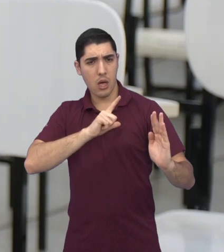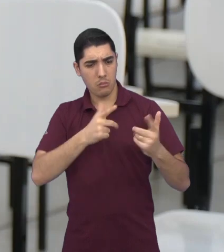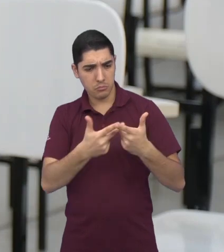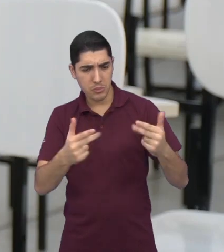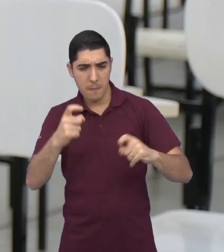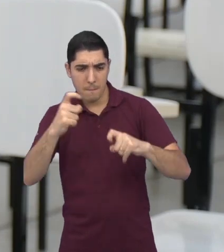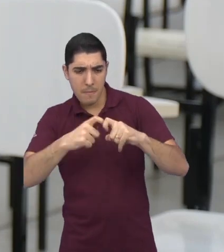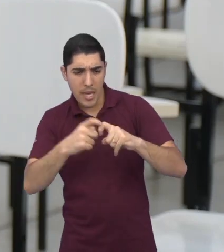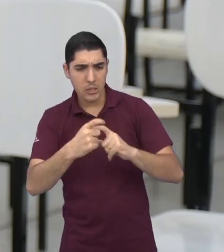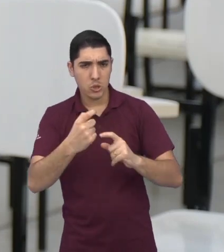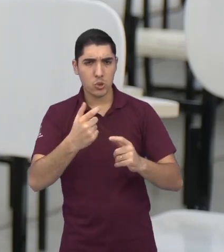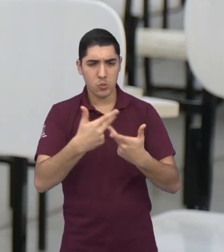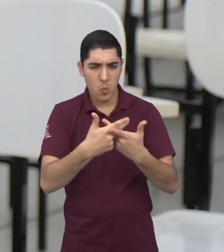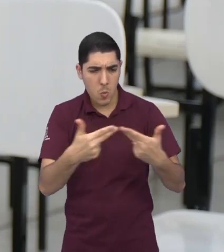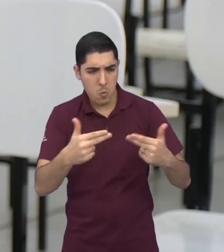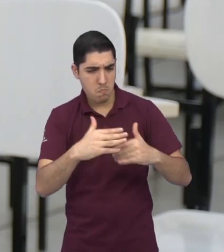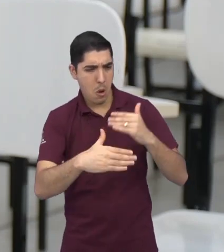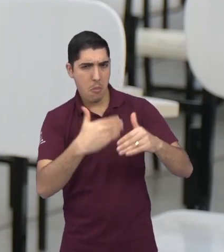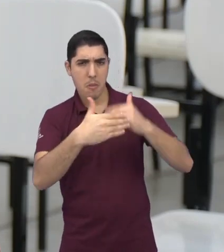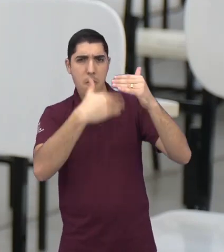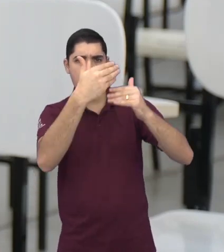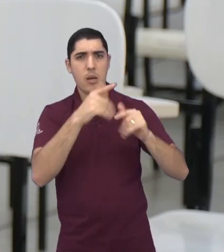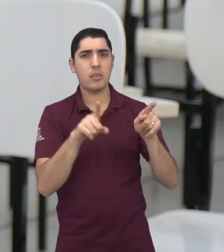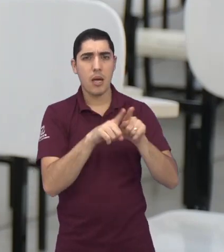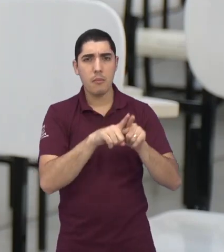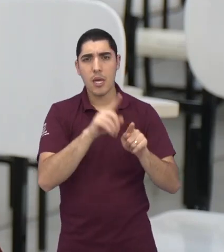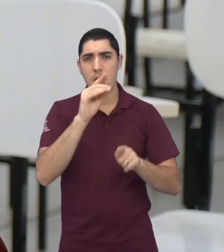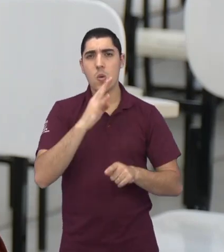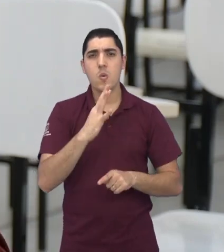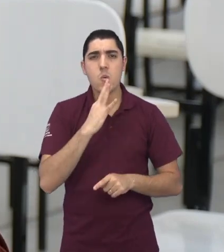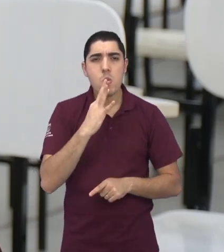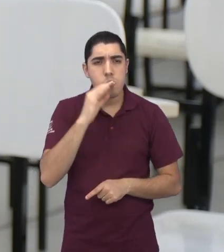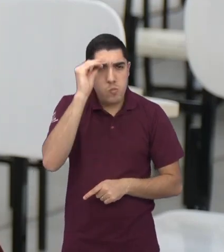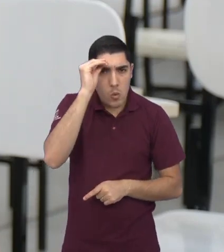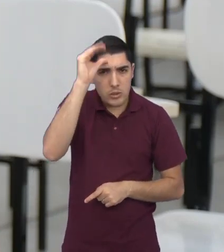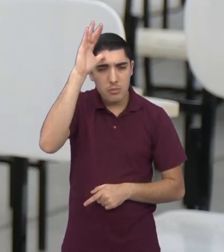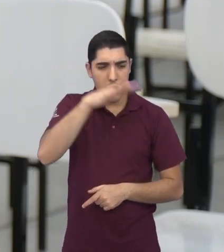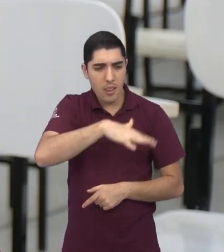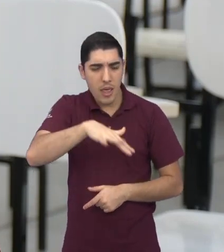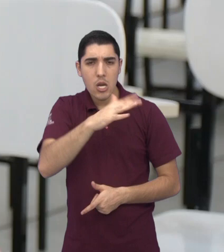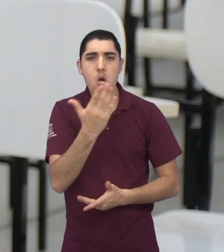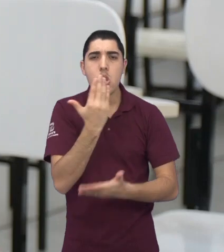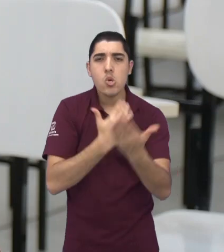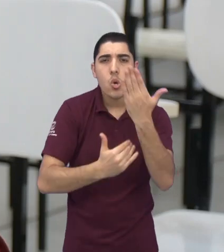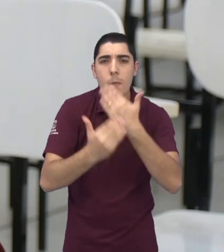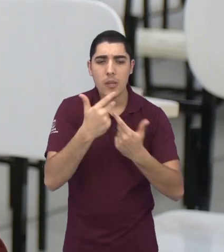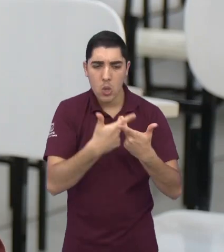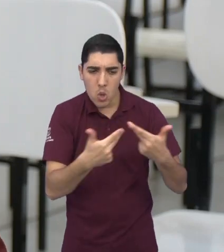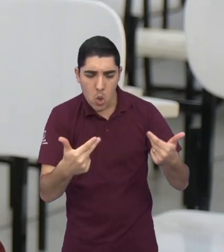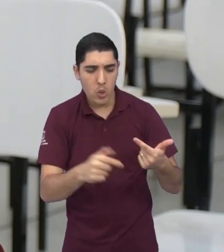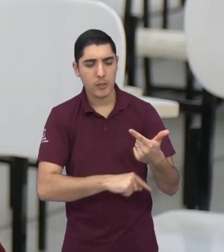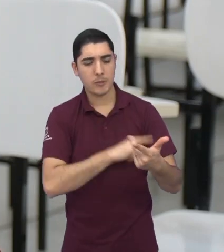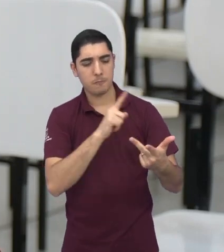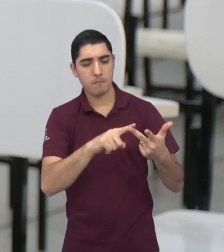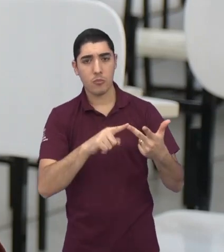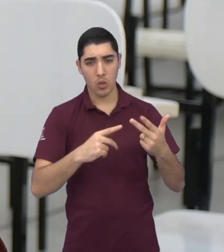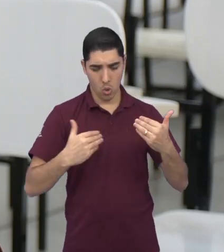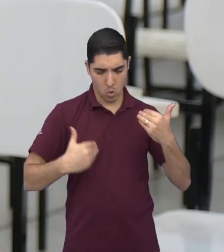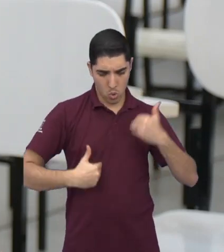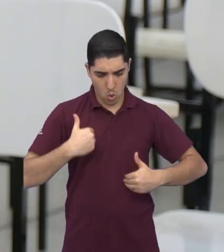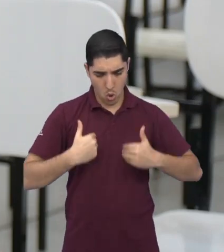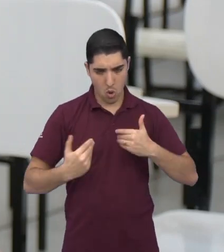os conhecimentos de nutrição, os cuidados com o corpo,